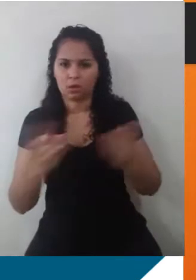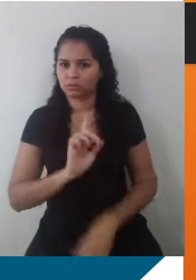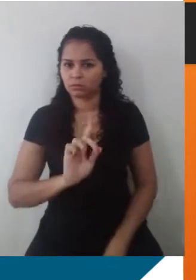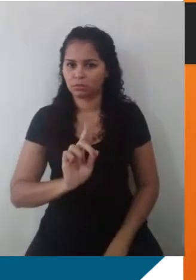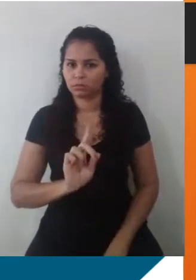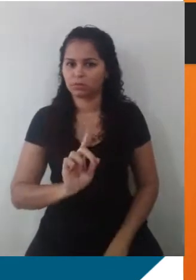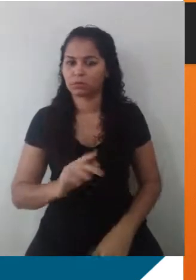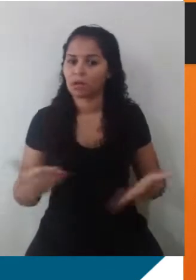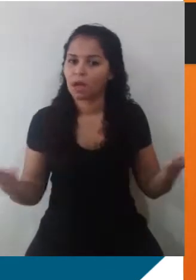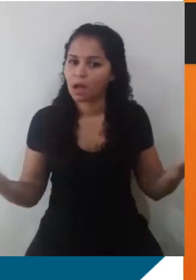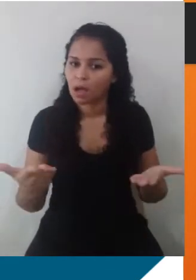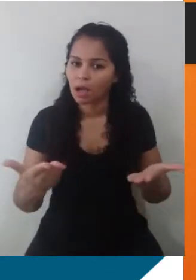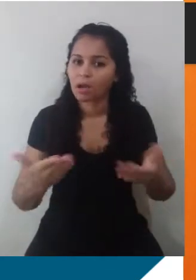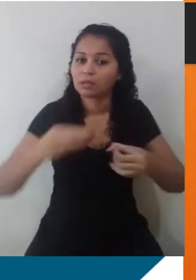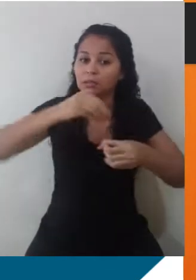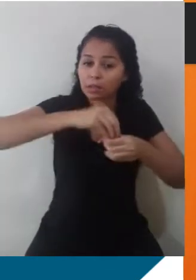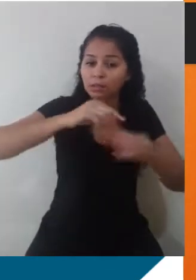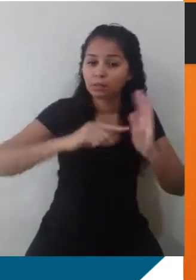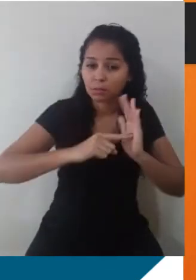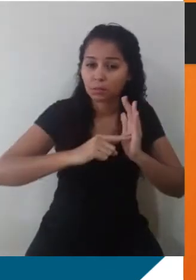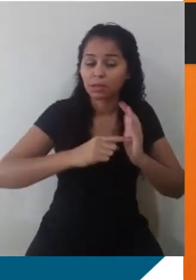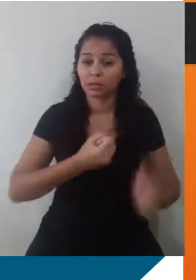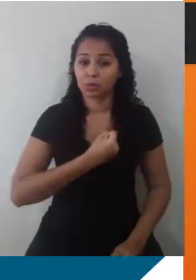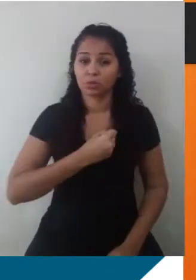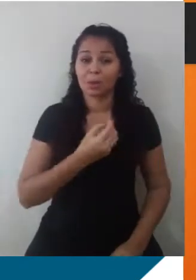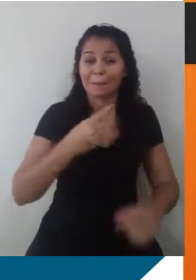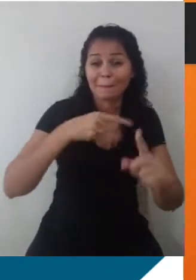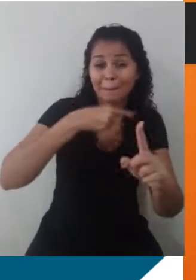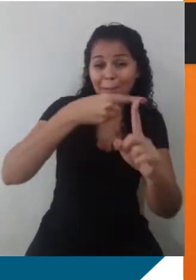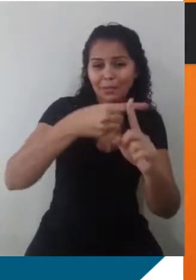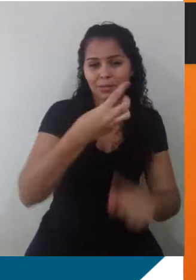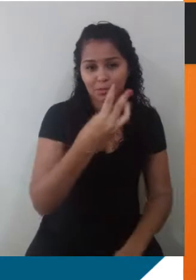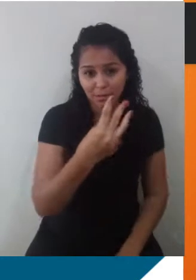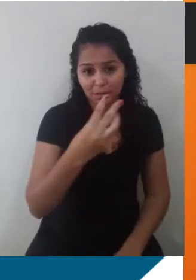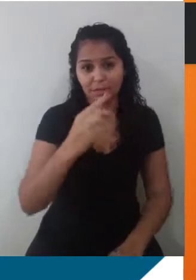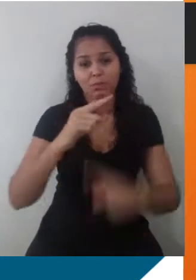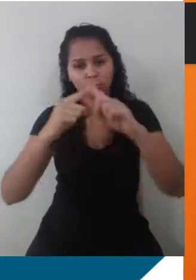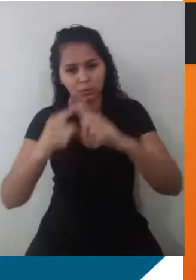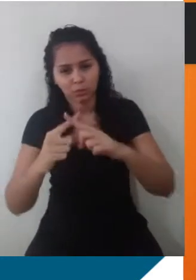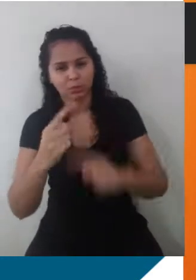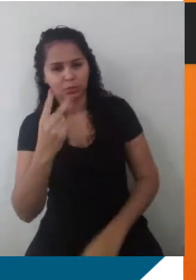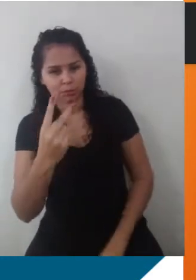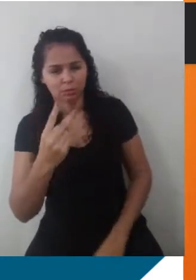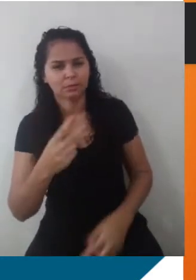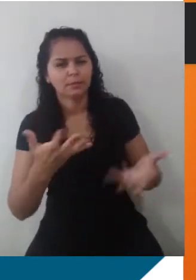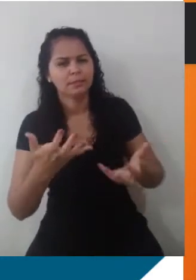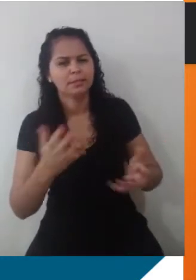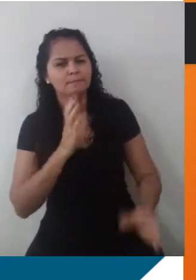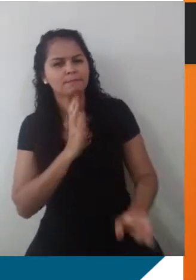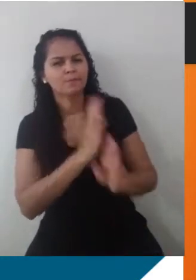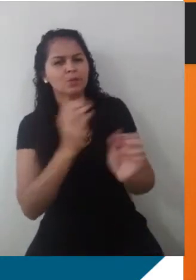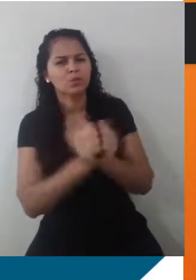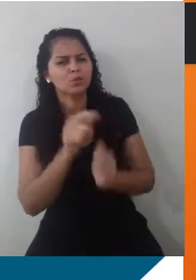não. Ela, ao receber números, ela primeiro vai somar 3 e depois ela vai multiplicar por 2. E eu quero descobrir junto com